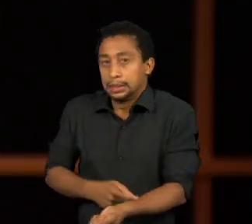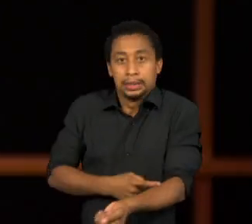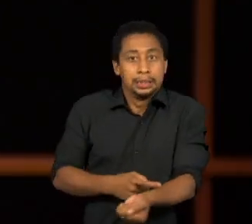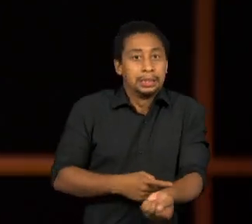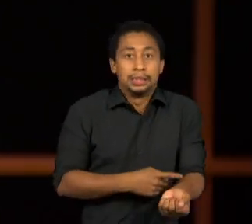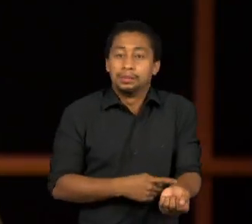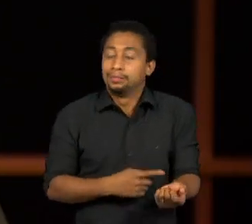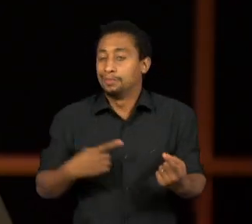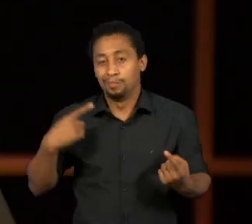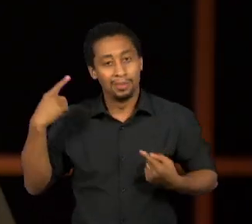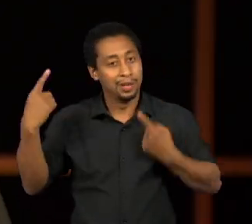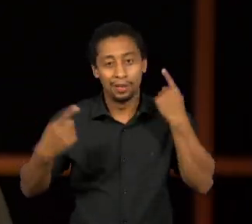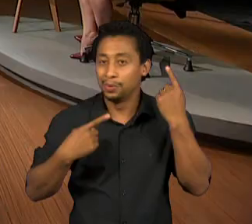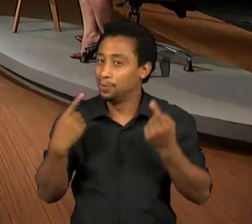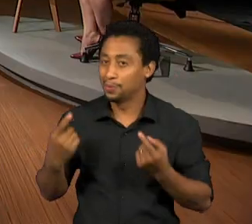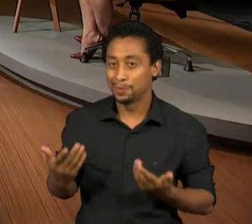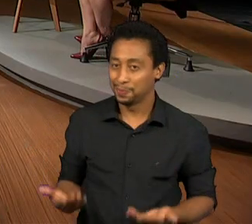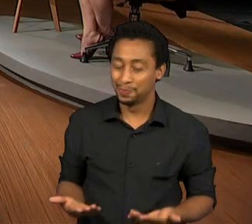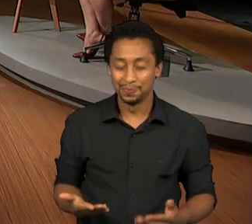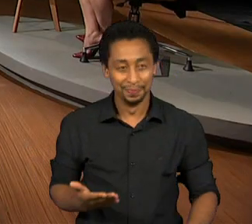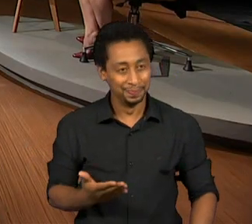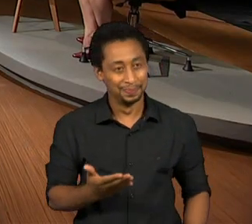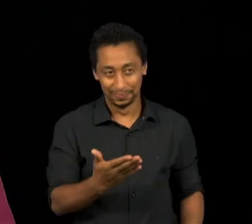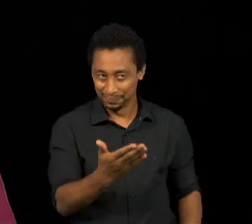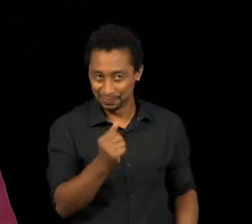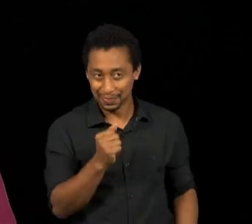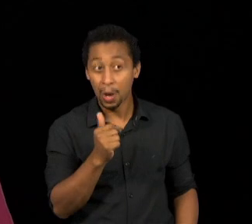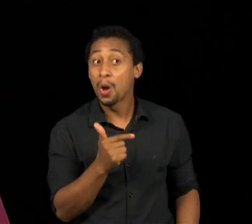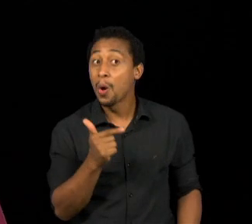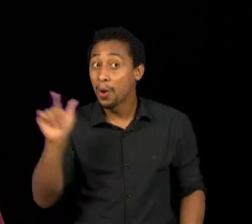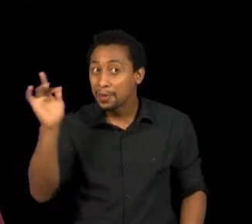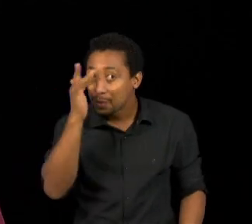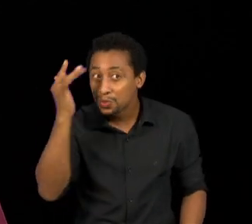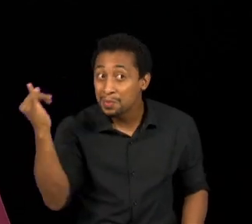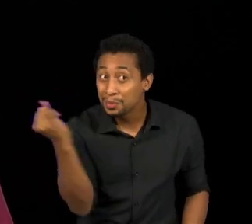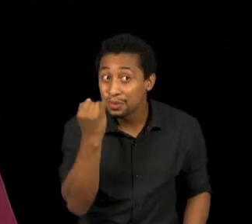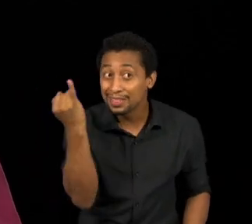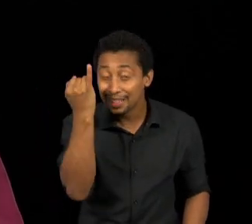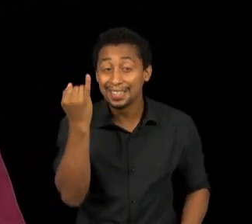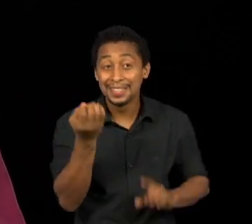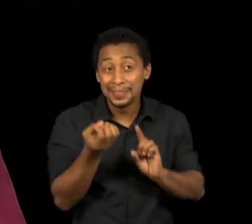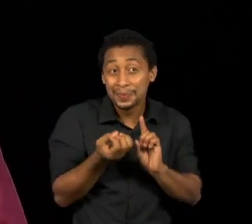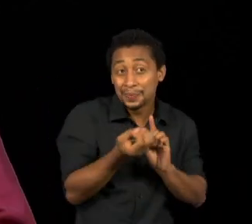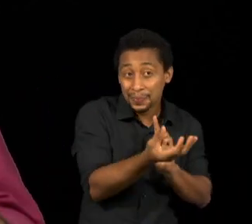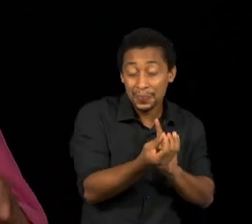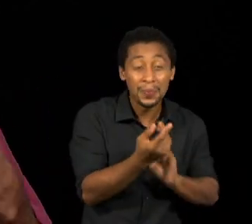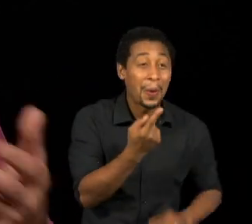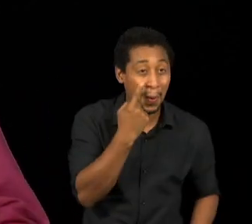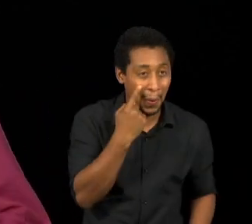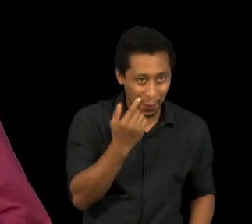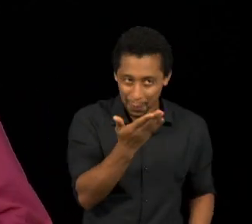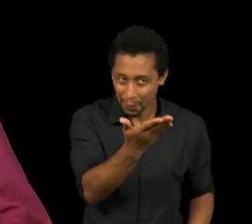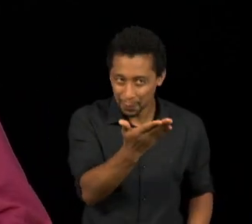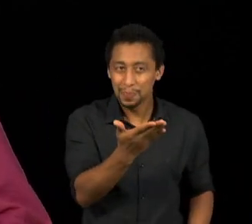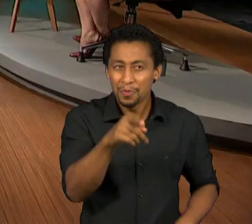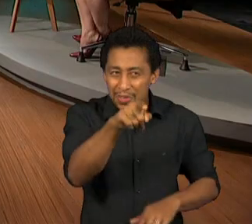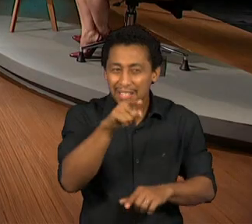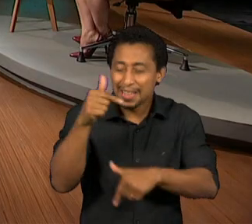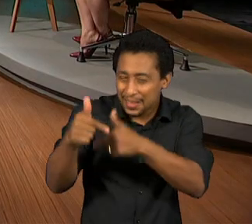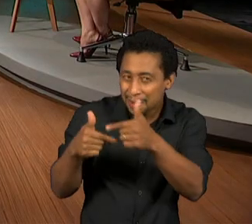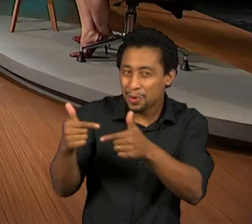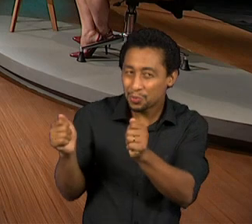muito, muito maluca. Agora, Mayara, outro dramaturgo importante na sua carreira é o Lauro César Muniz. Você fez vários